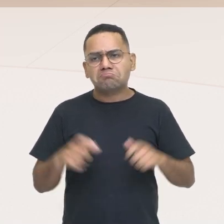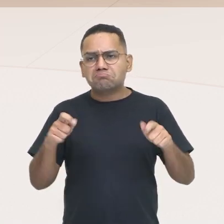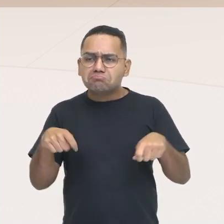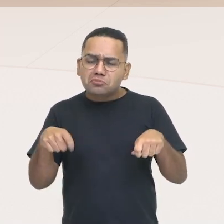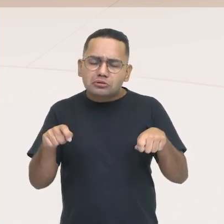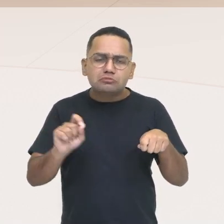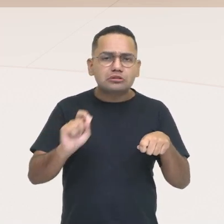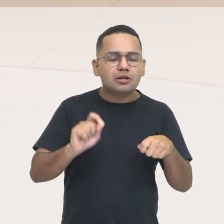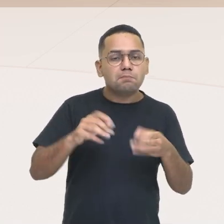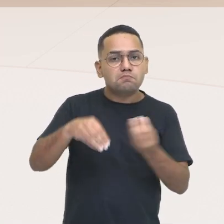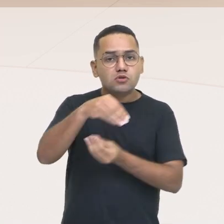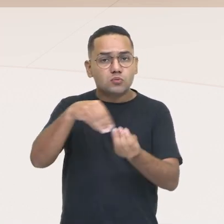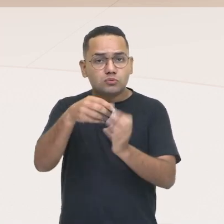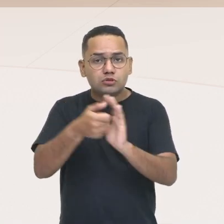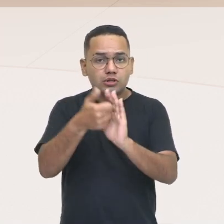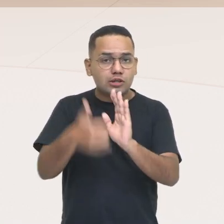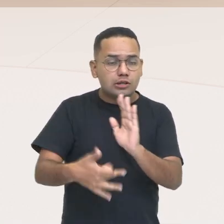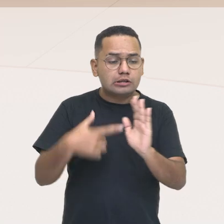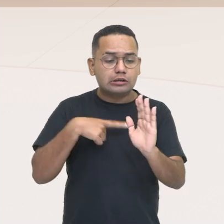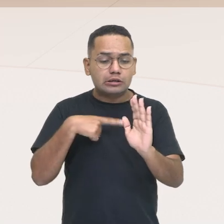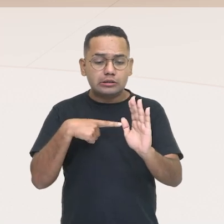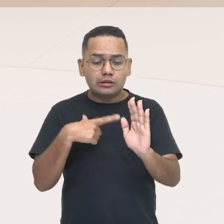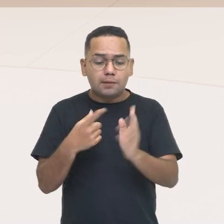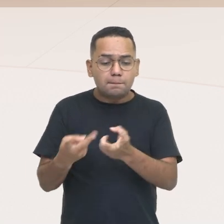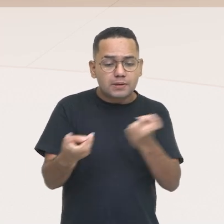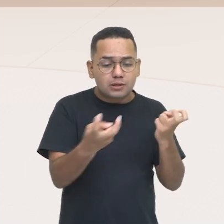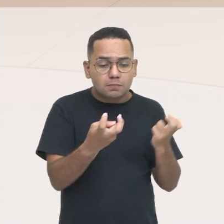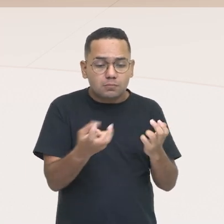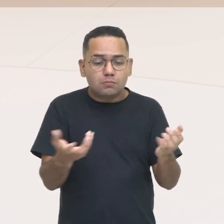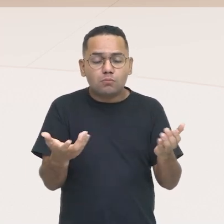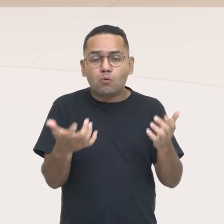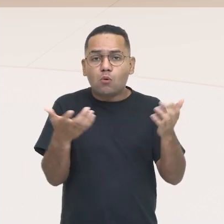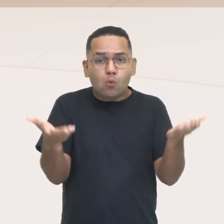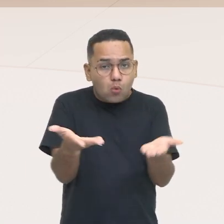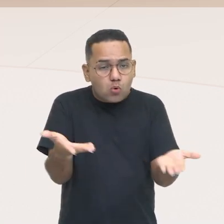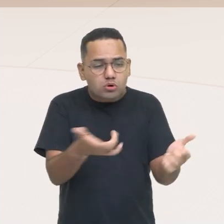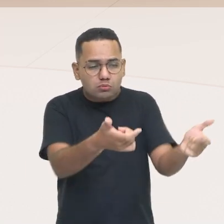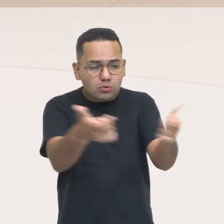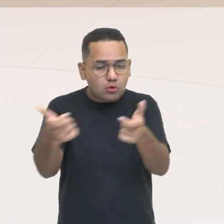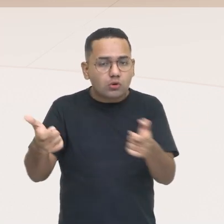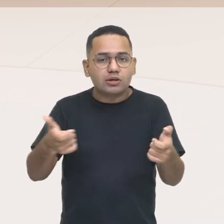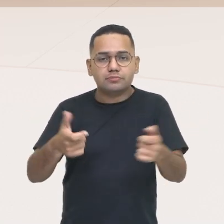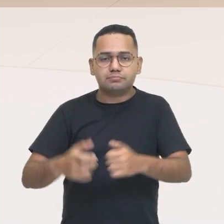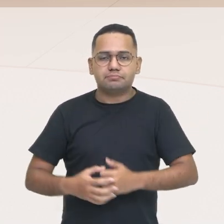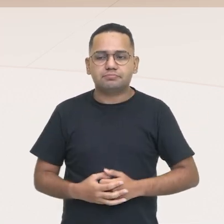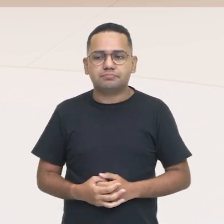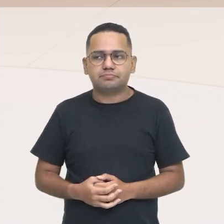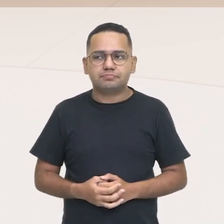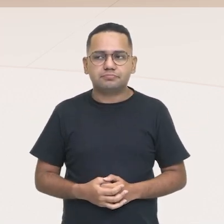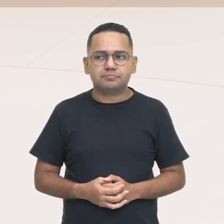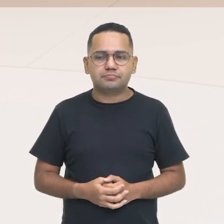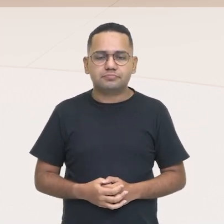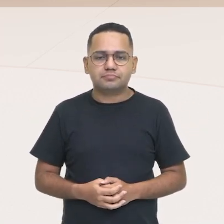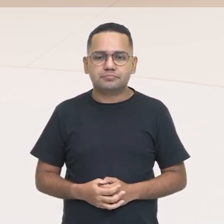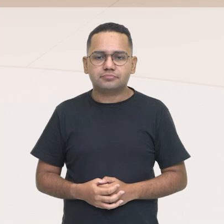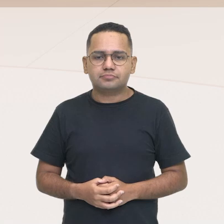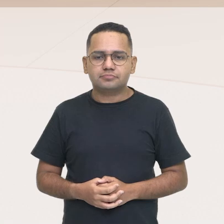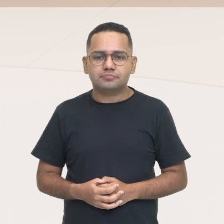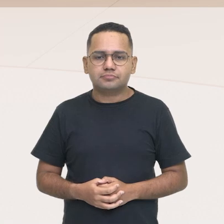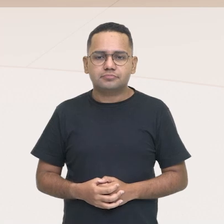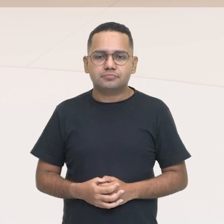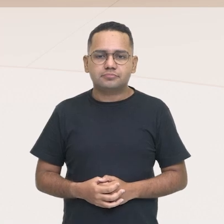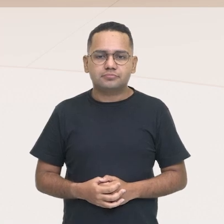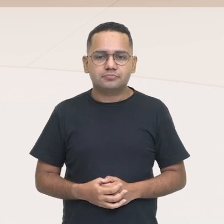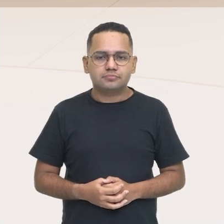hoje, né, em algumas regiões, certo? Ok. Então, né, dando prosseguimento